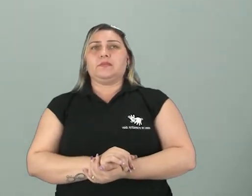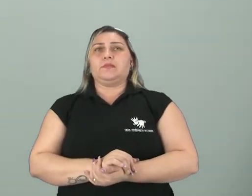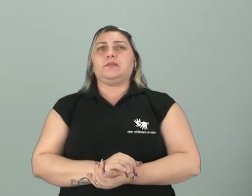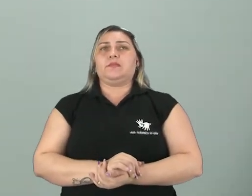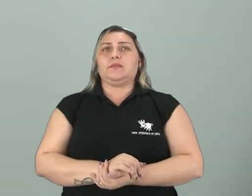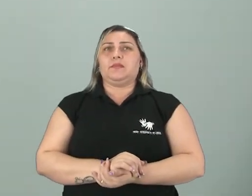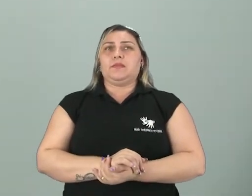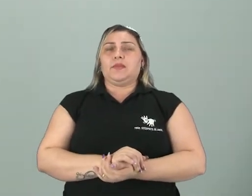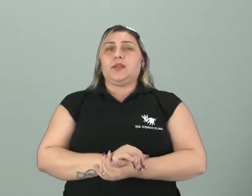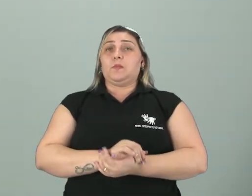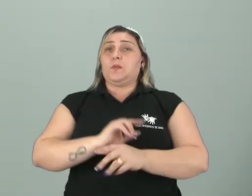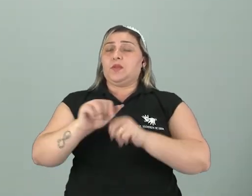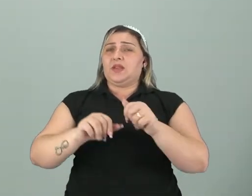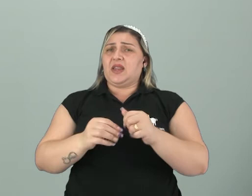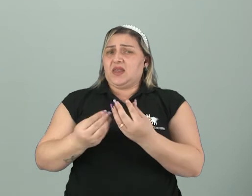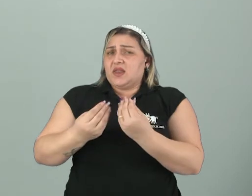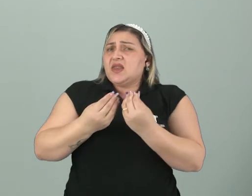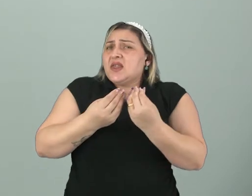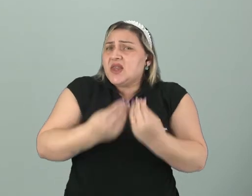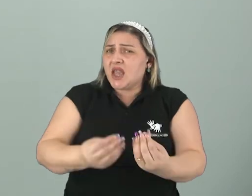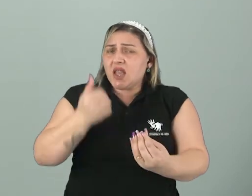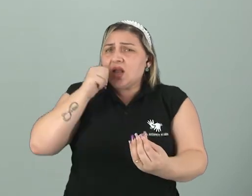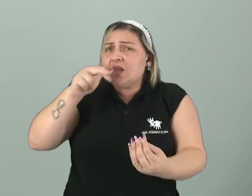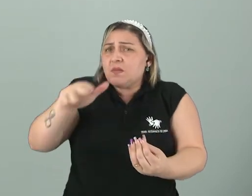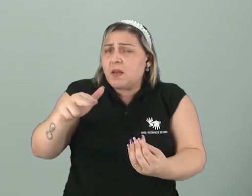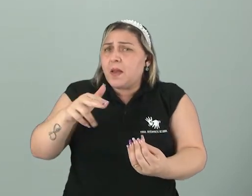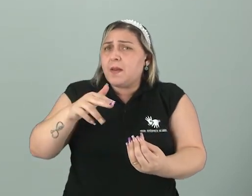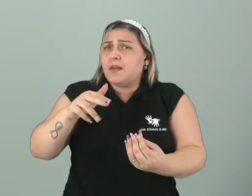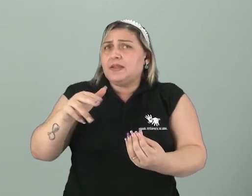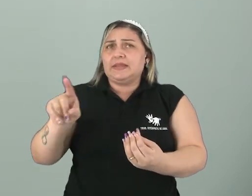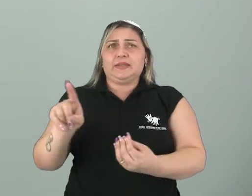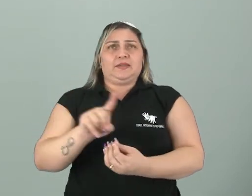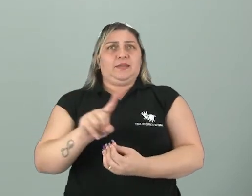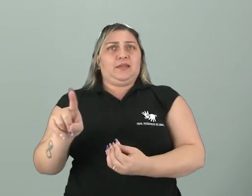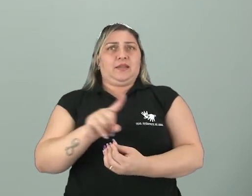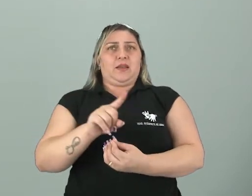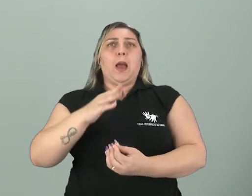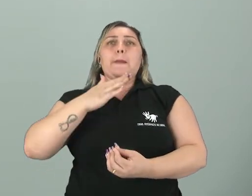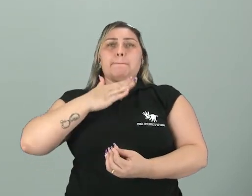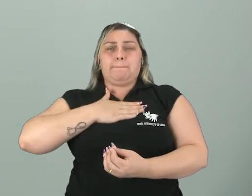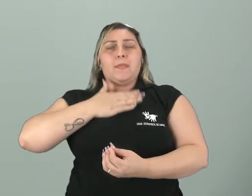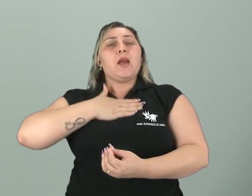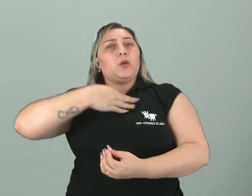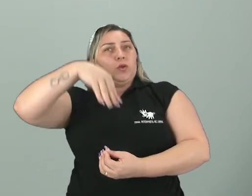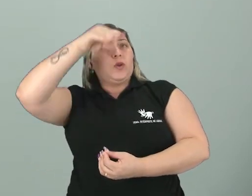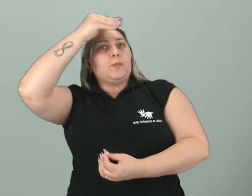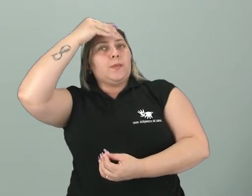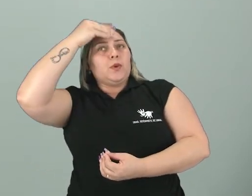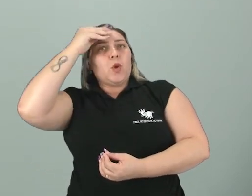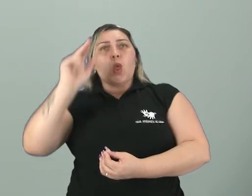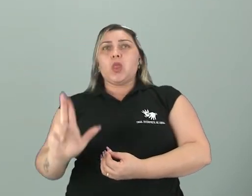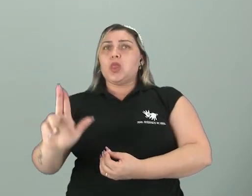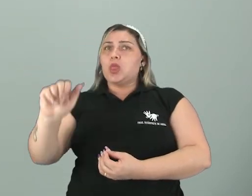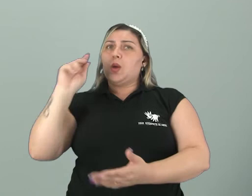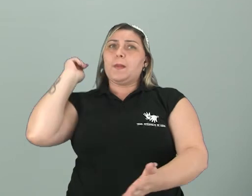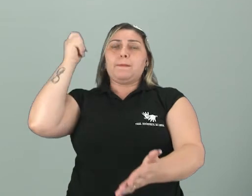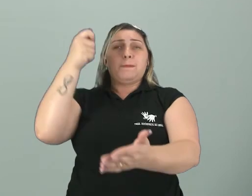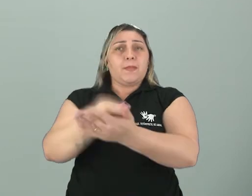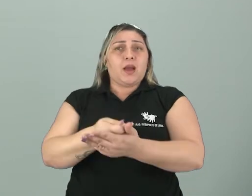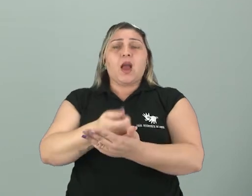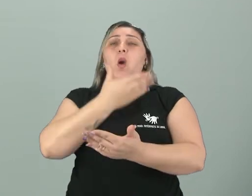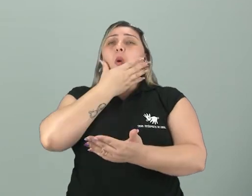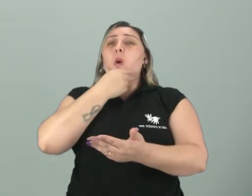as pontuações. Deixo meus bens à minha irmã? Não, a meu sobrinho. Jamais será paga a conta